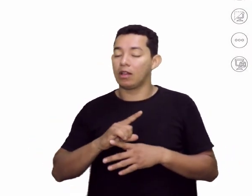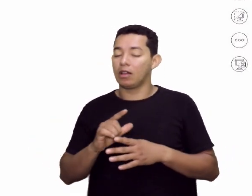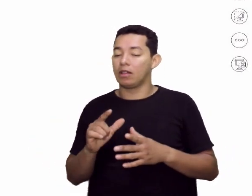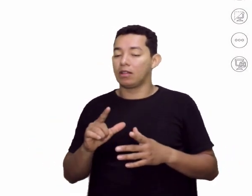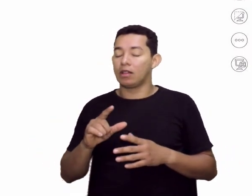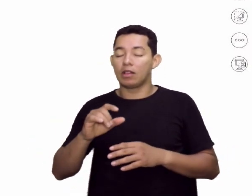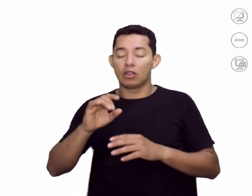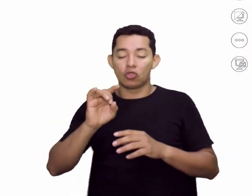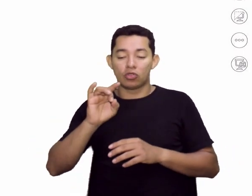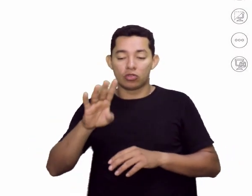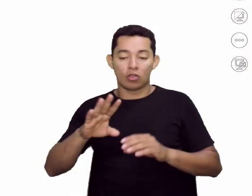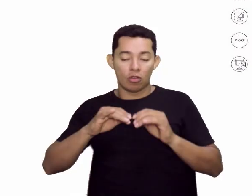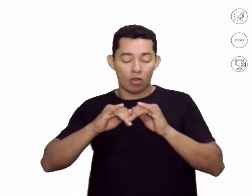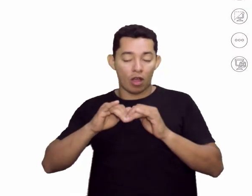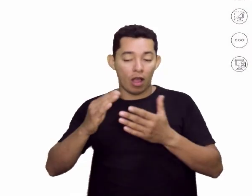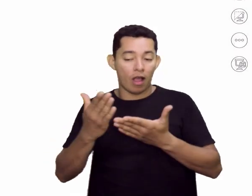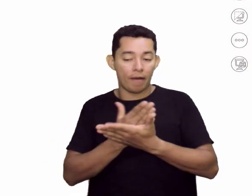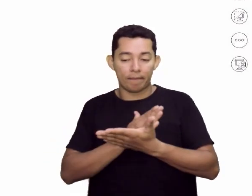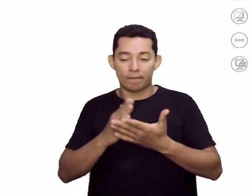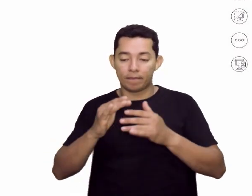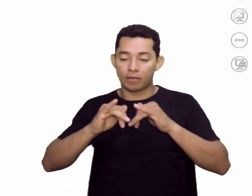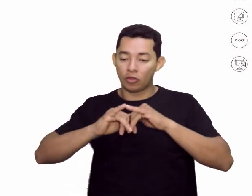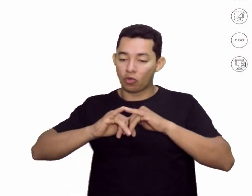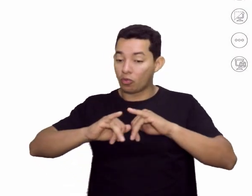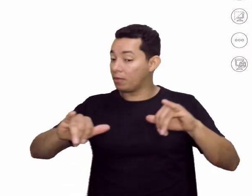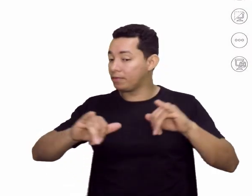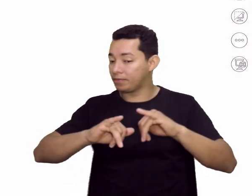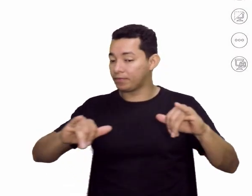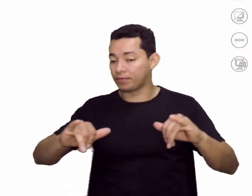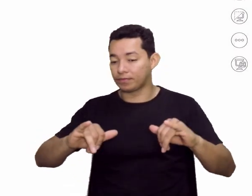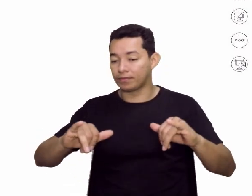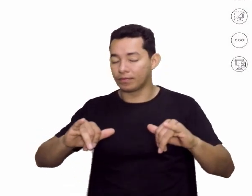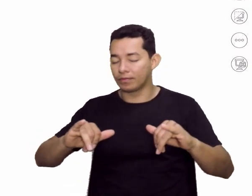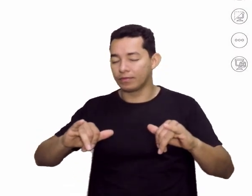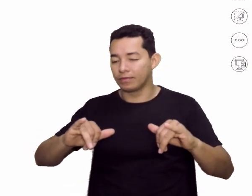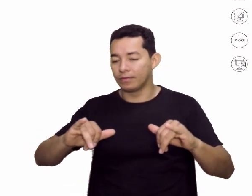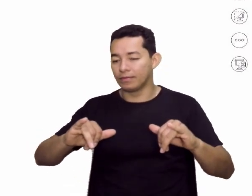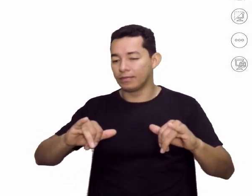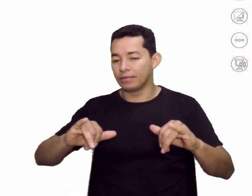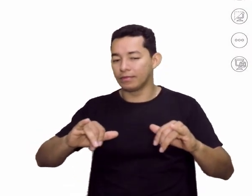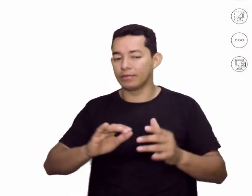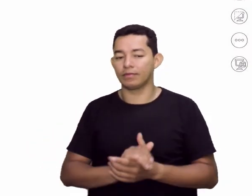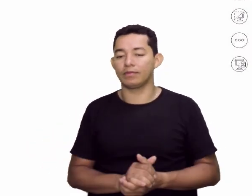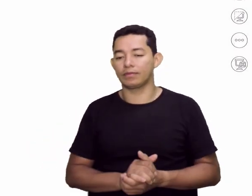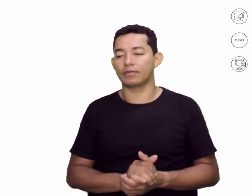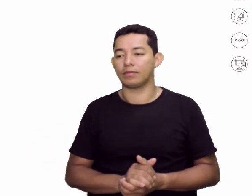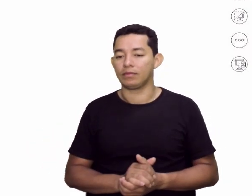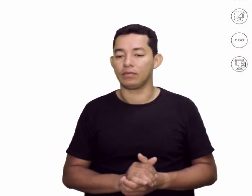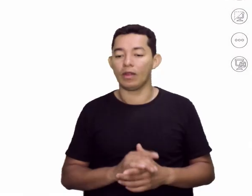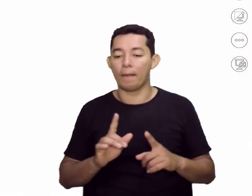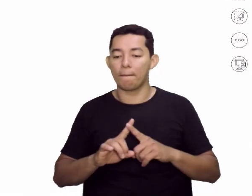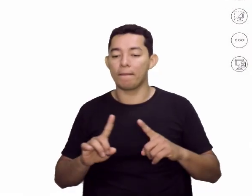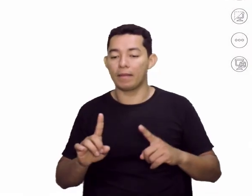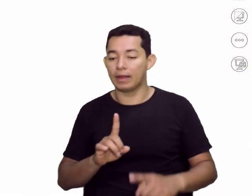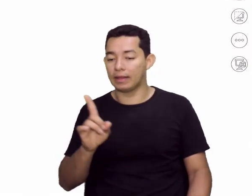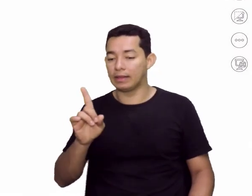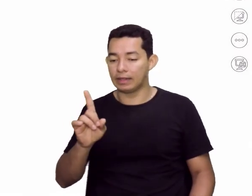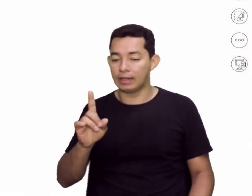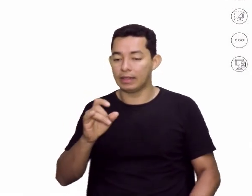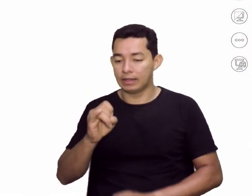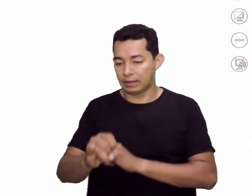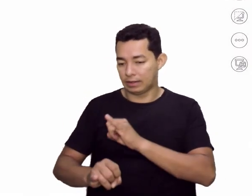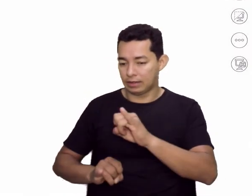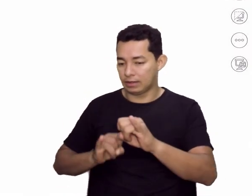filtragem nesses horrores, né? O que não impede que lá na Deep Internet,